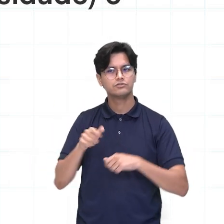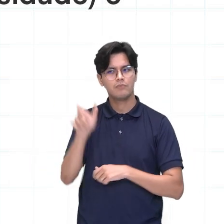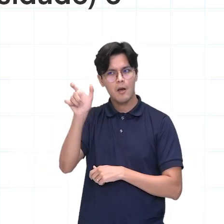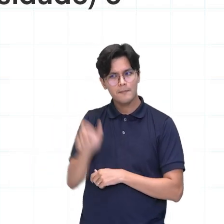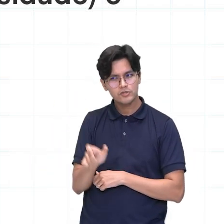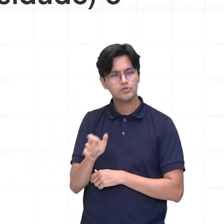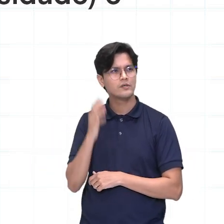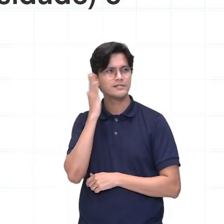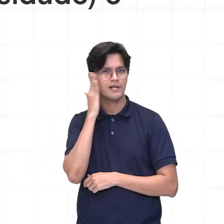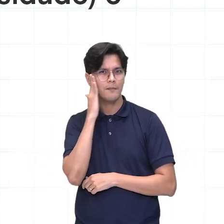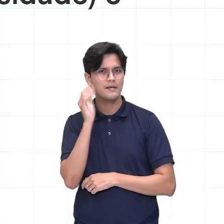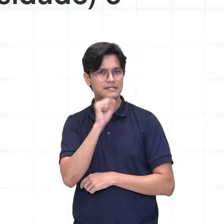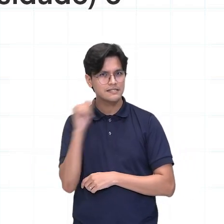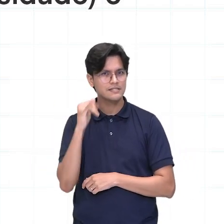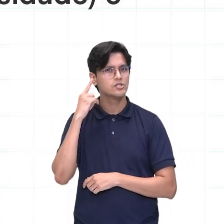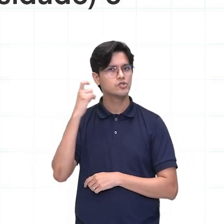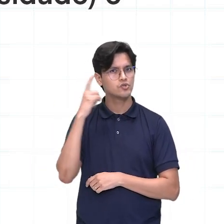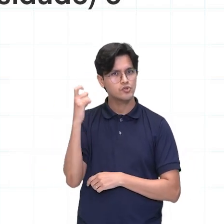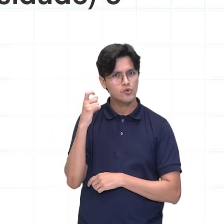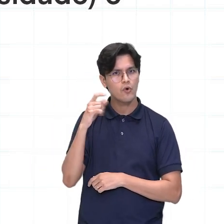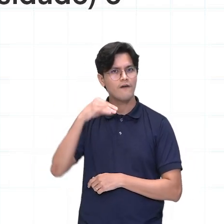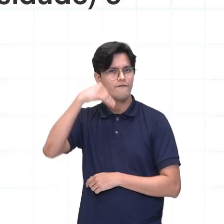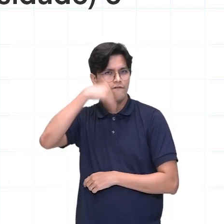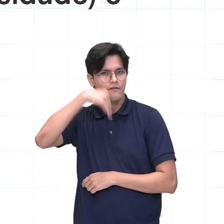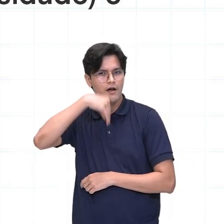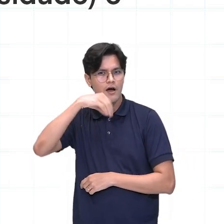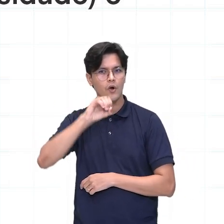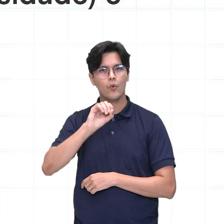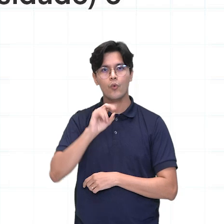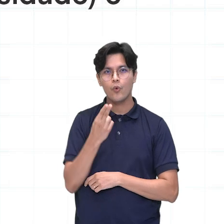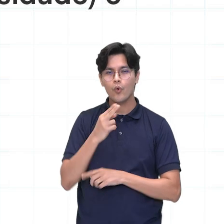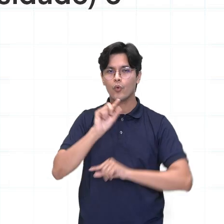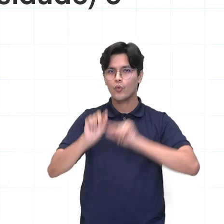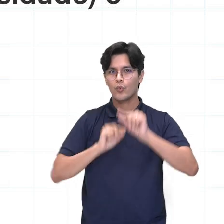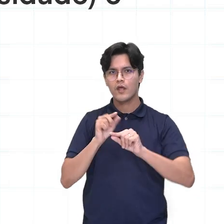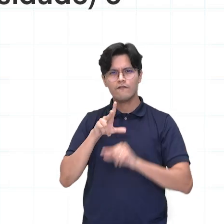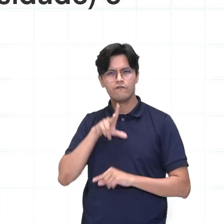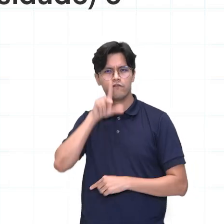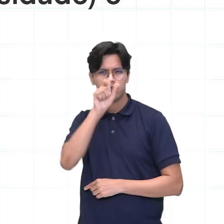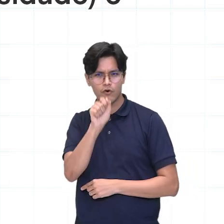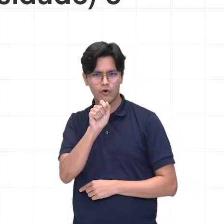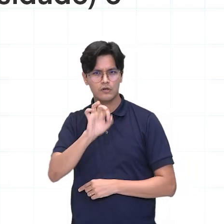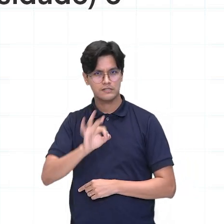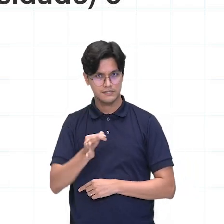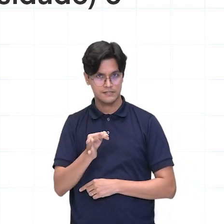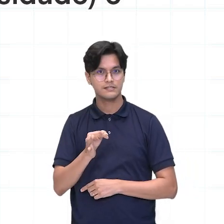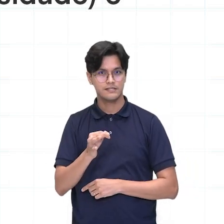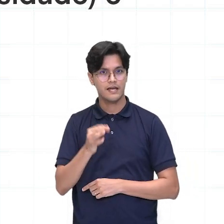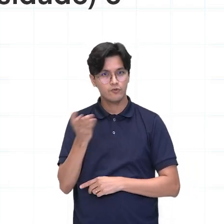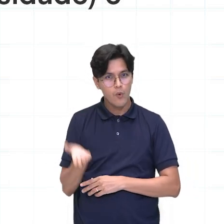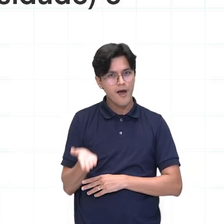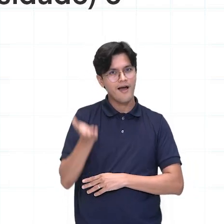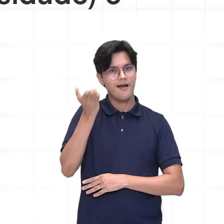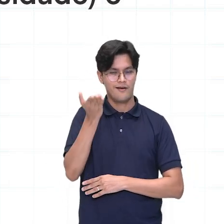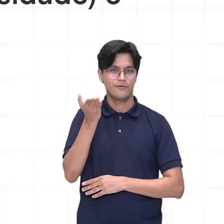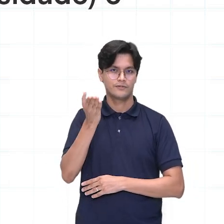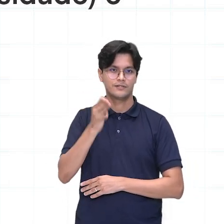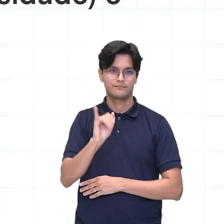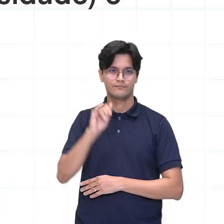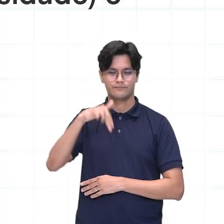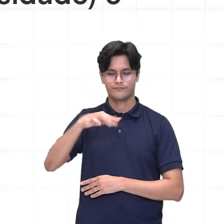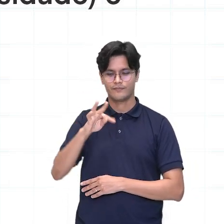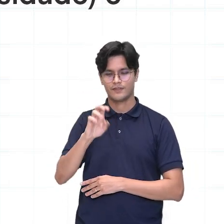é fraco, baixa intensidade, ou se o som é forte, alta intensidade.